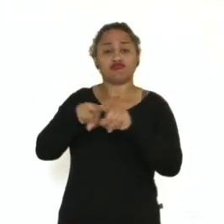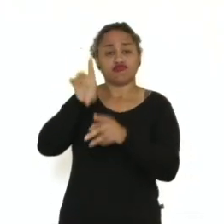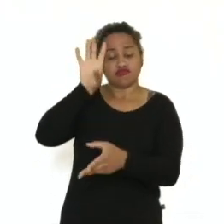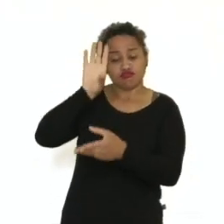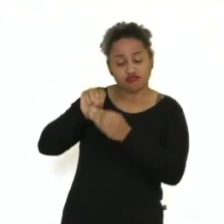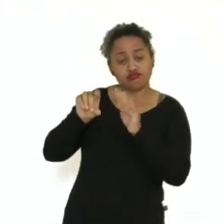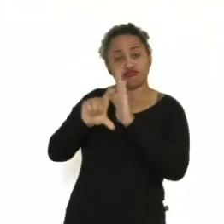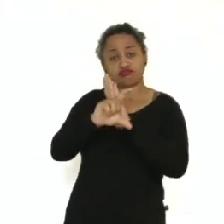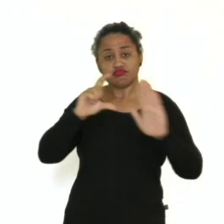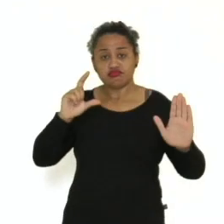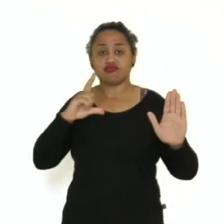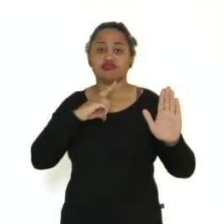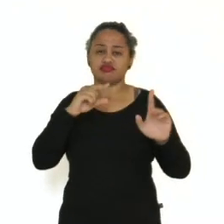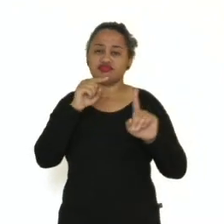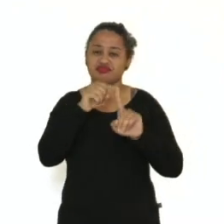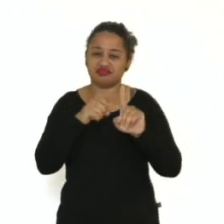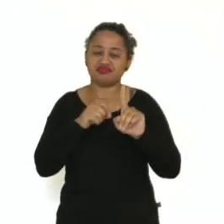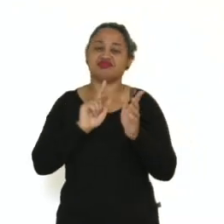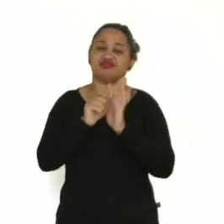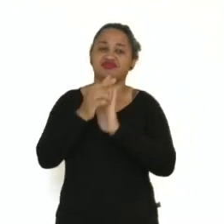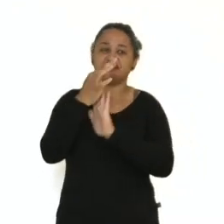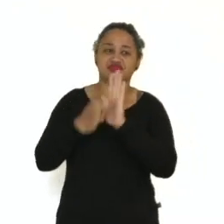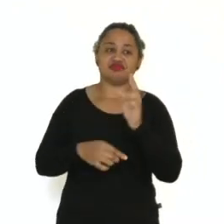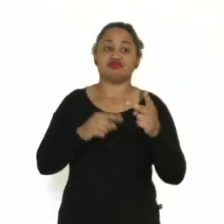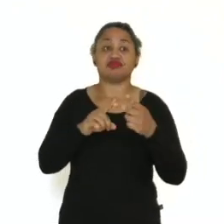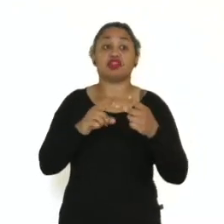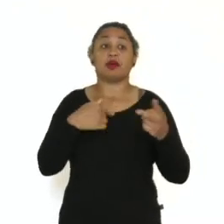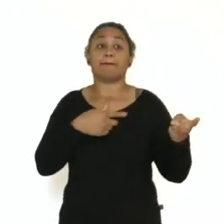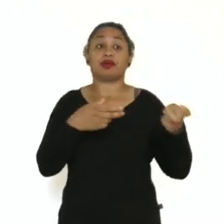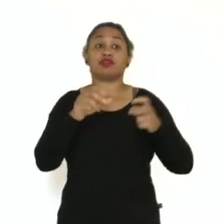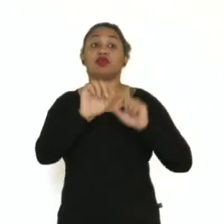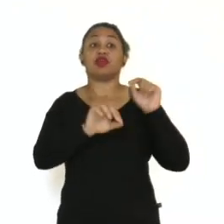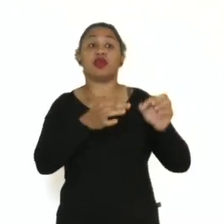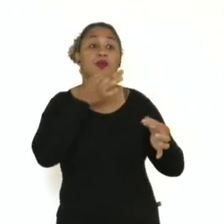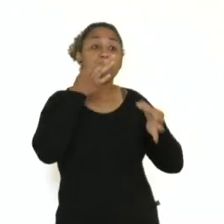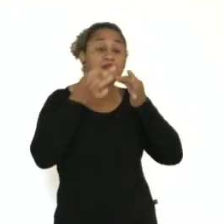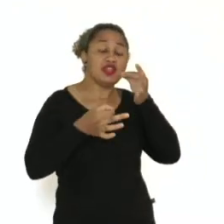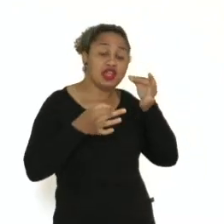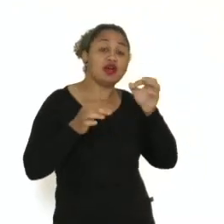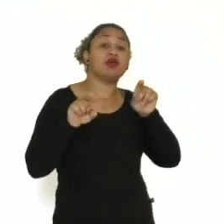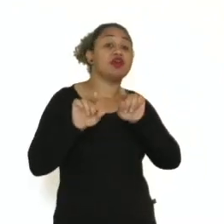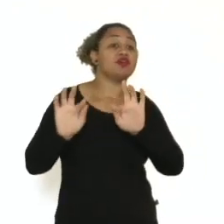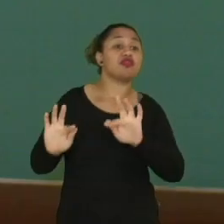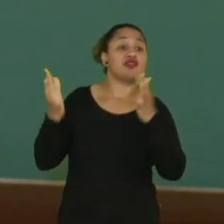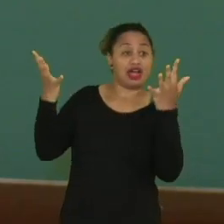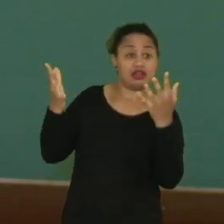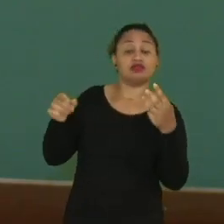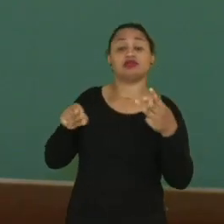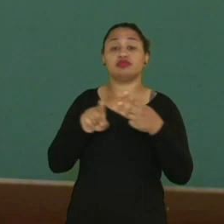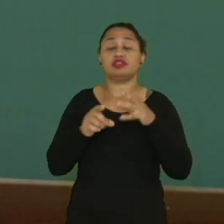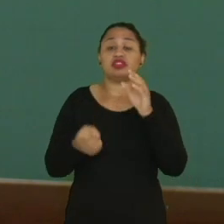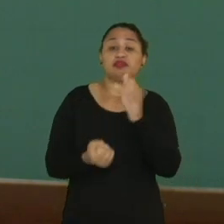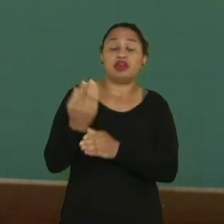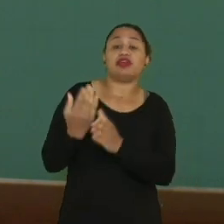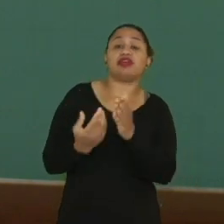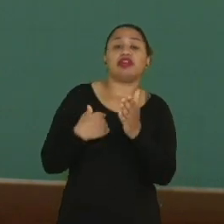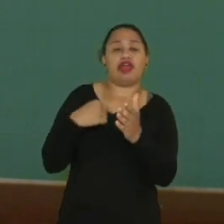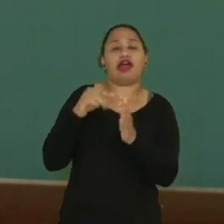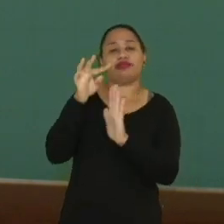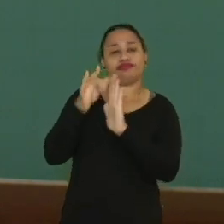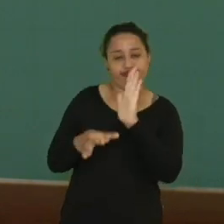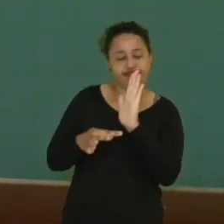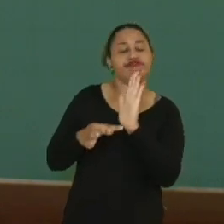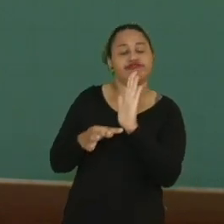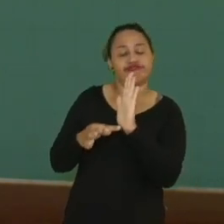editorial, distinguir um fato da opinião relativa a esse fato, produzir um editorial. Conosco, aqui no